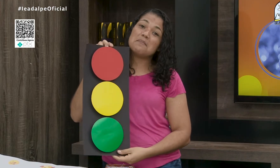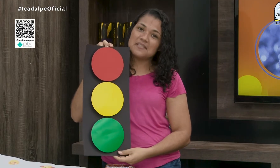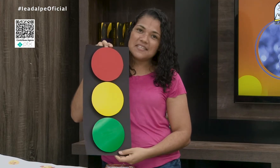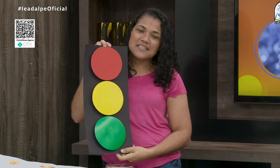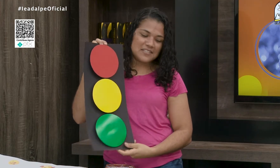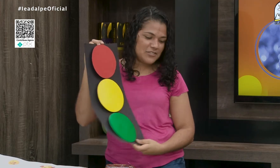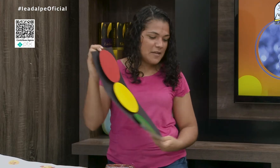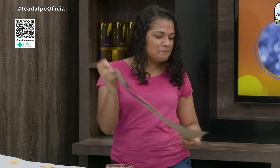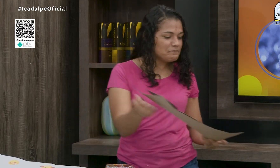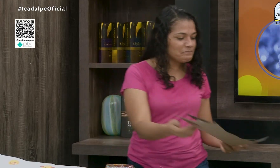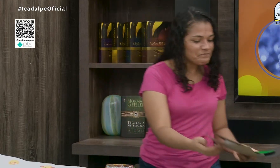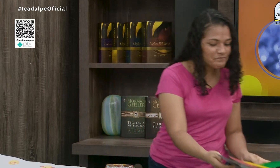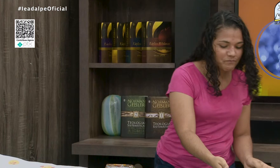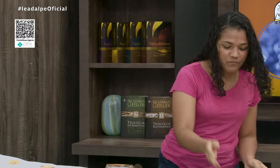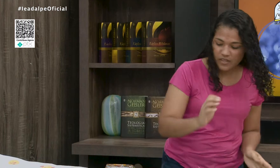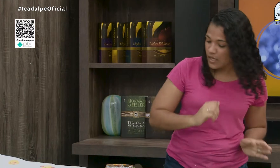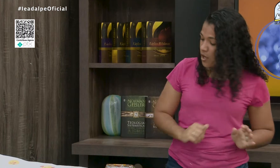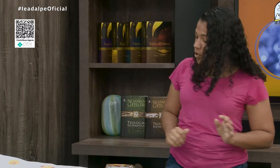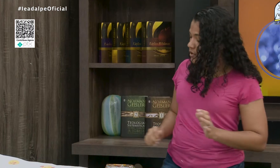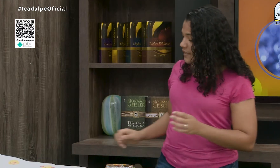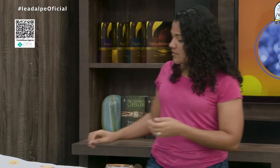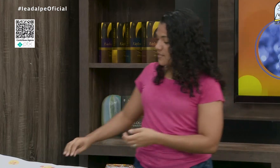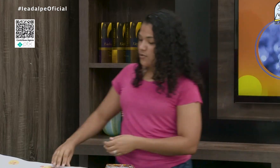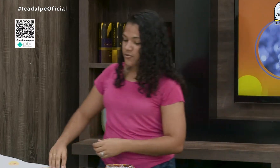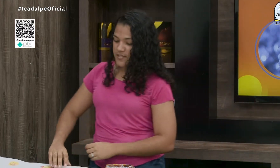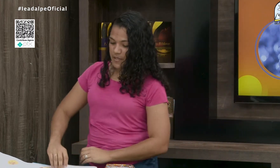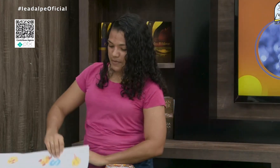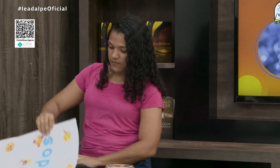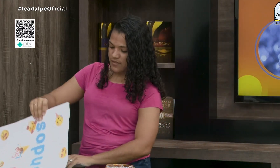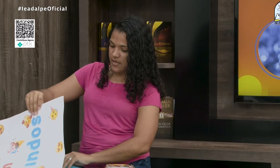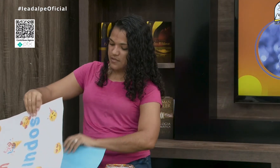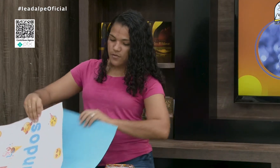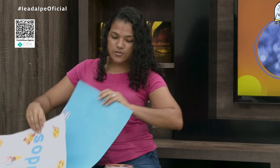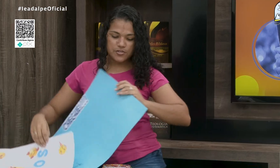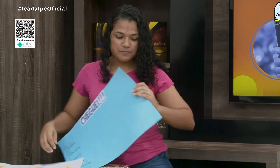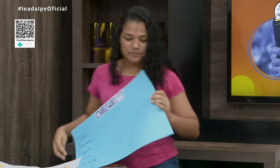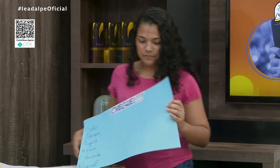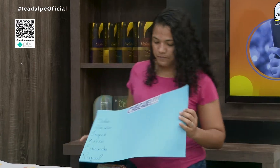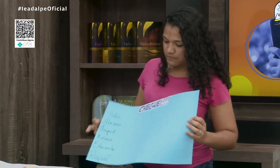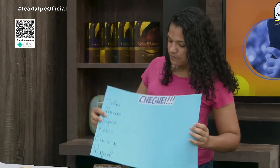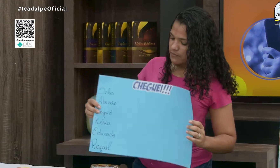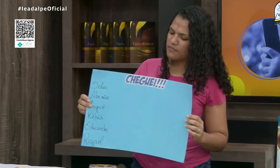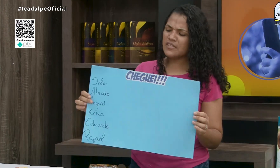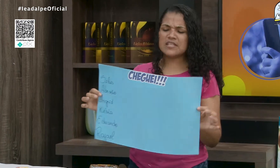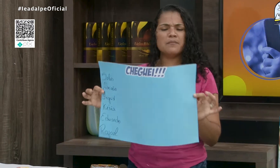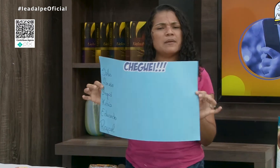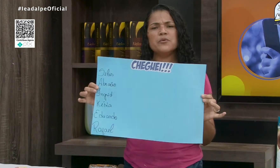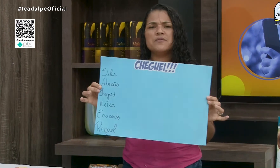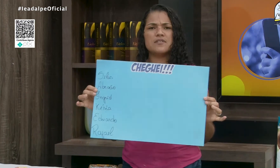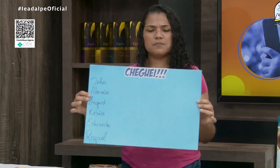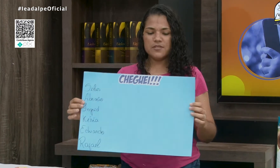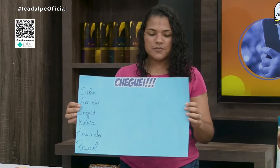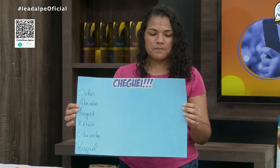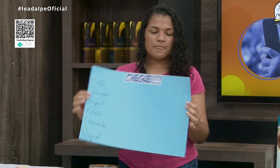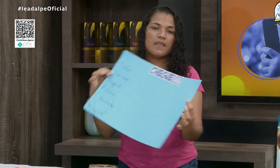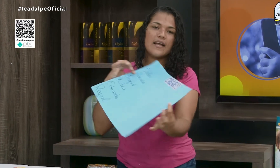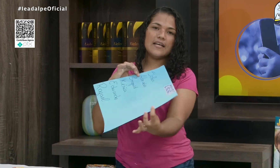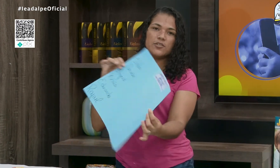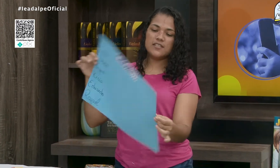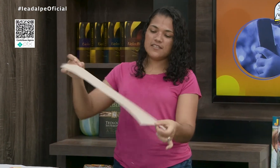durante a semana deles, né? Outra coisa que eu trouxe aqui para vocês hoje também é muito